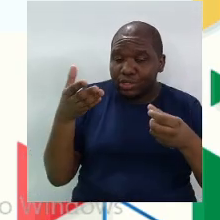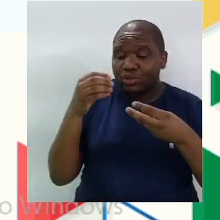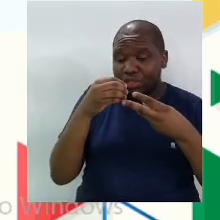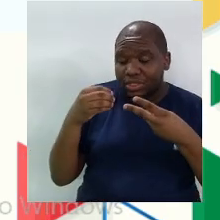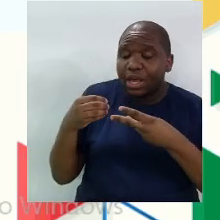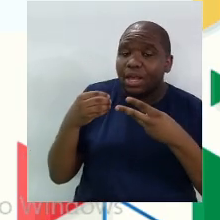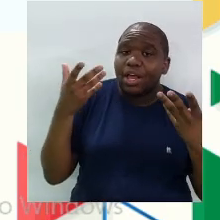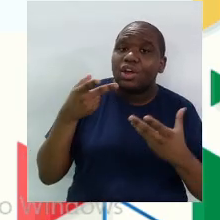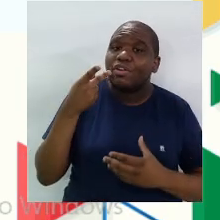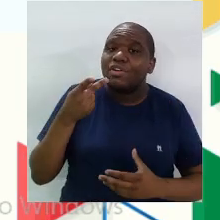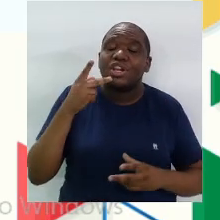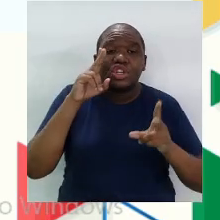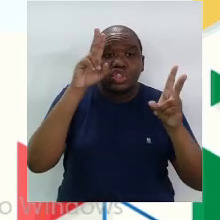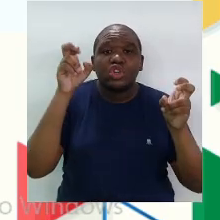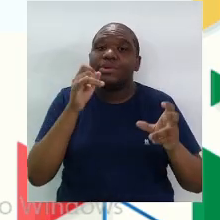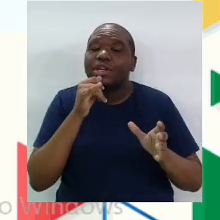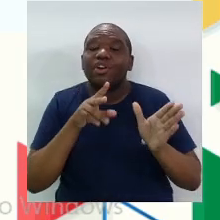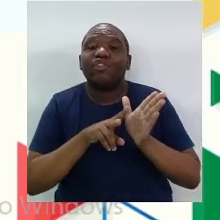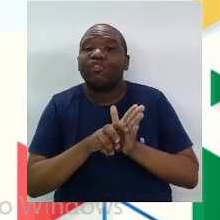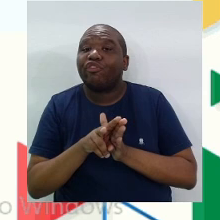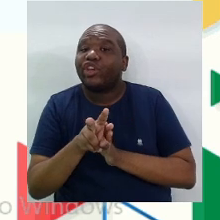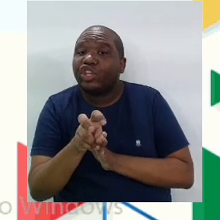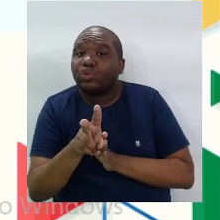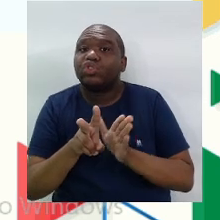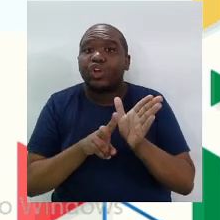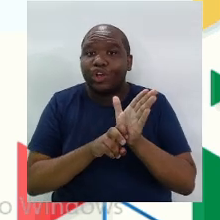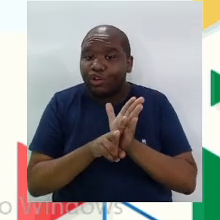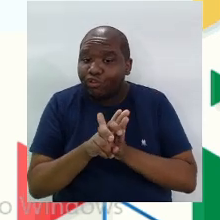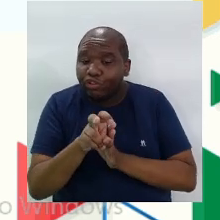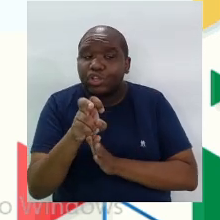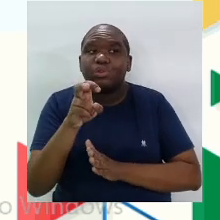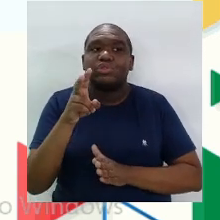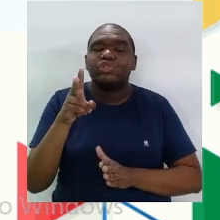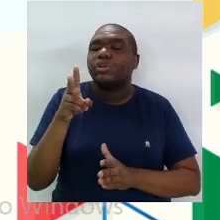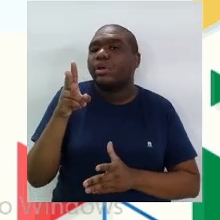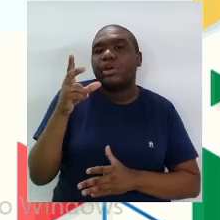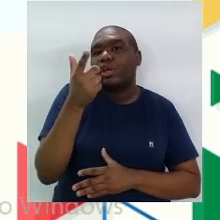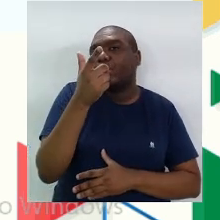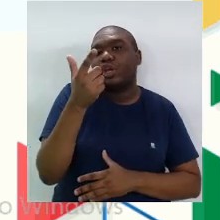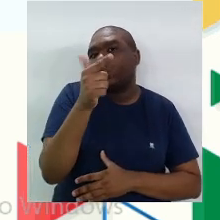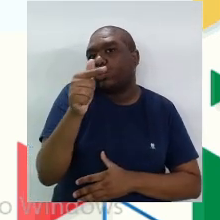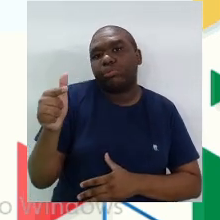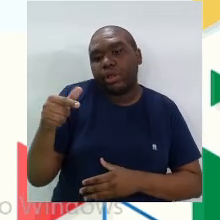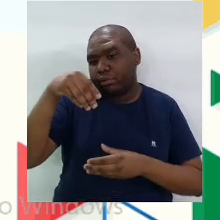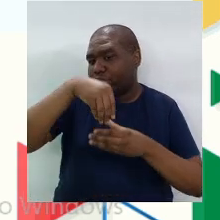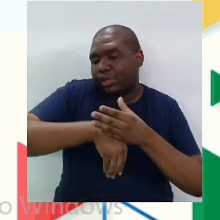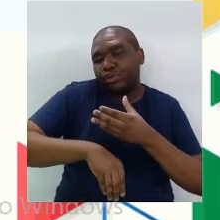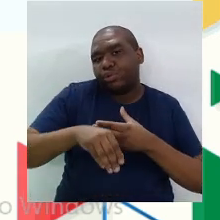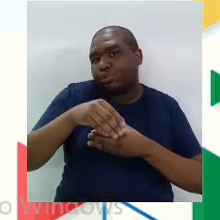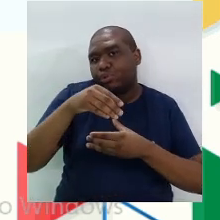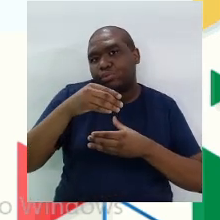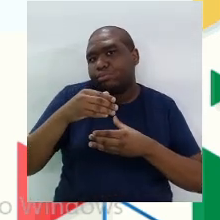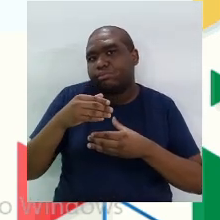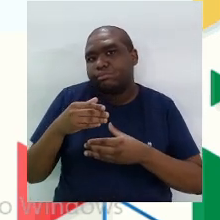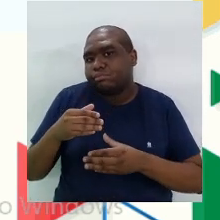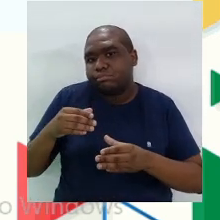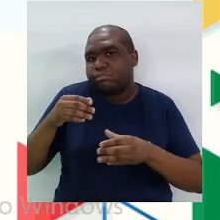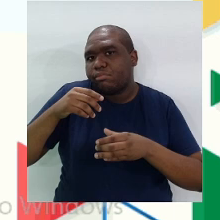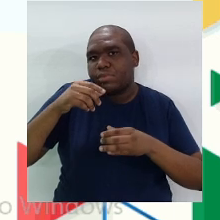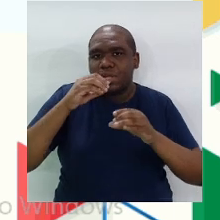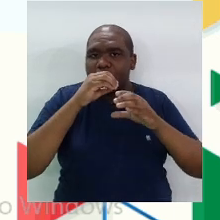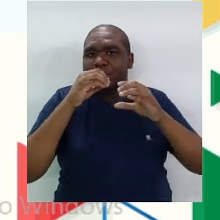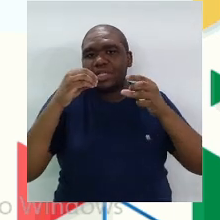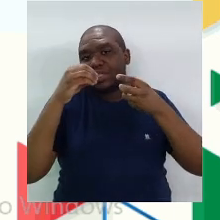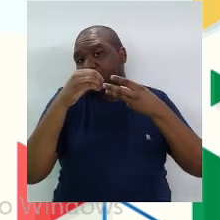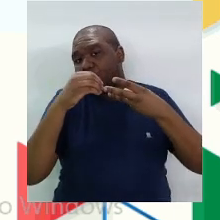agora falar sobre o vírus. O vírus, eles são seres que não possuem células. Eles são